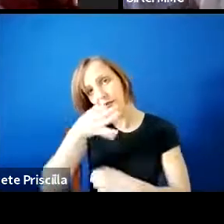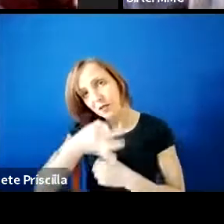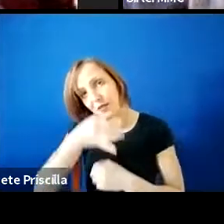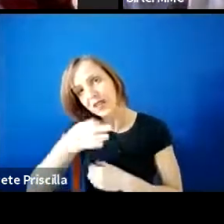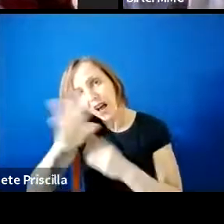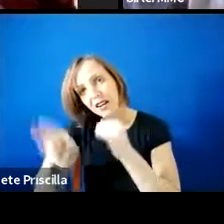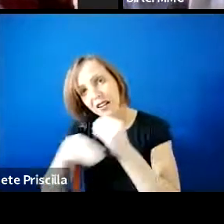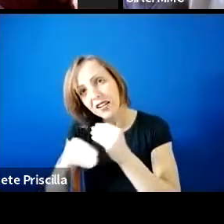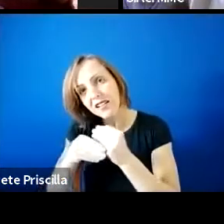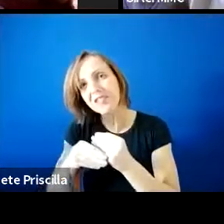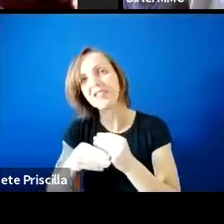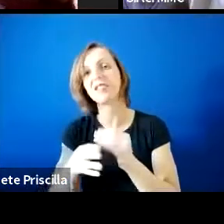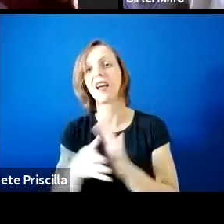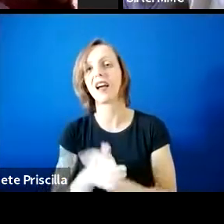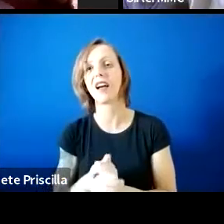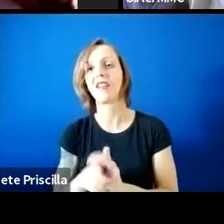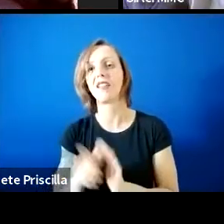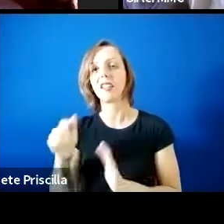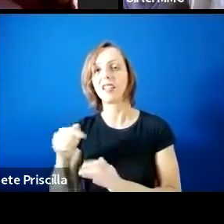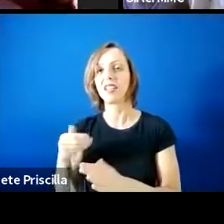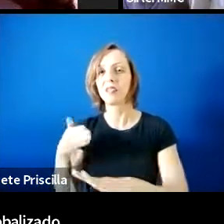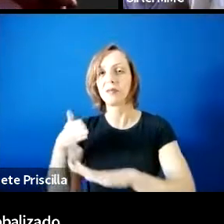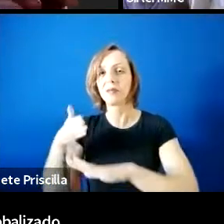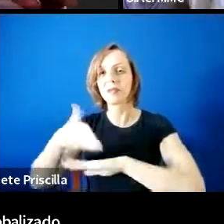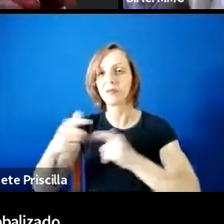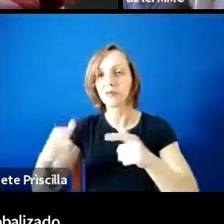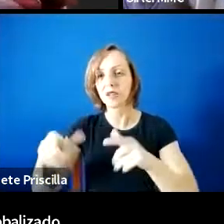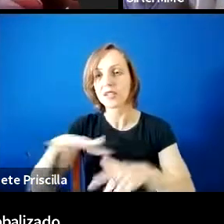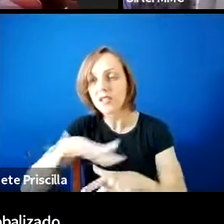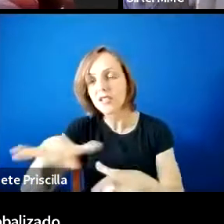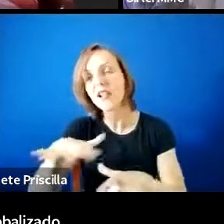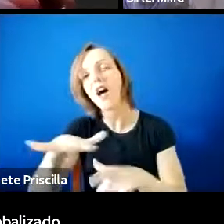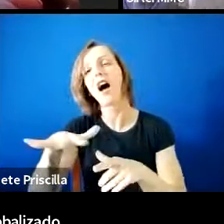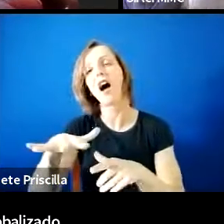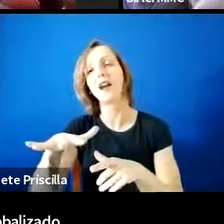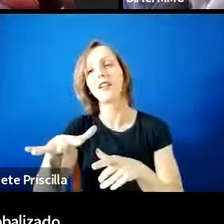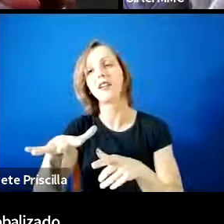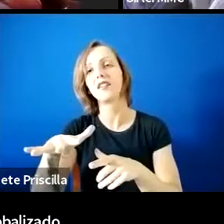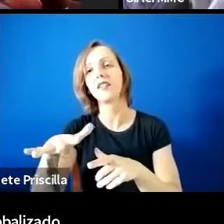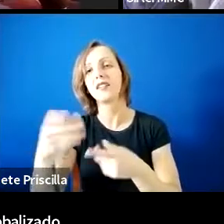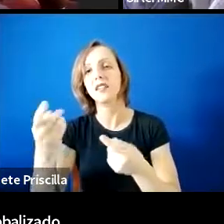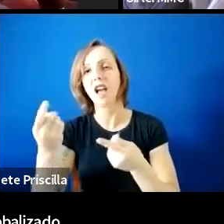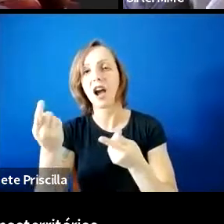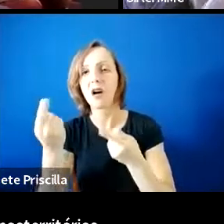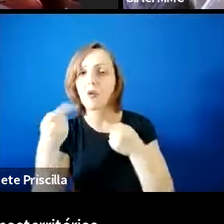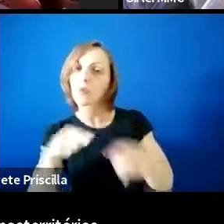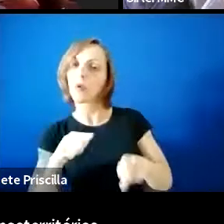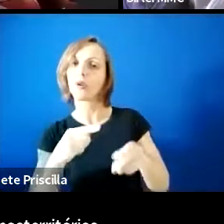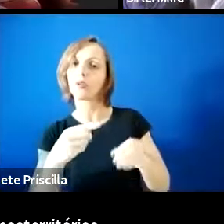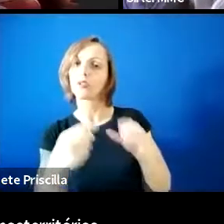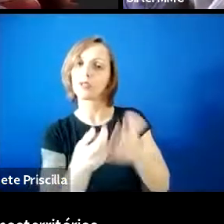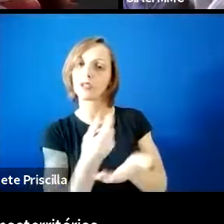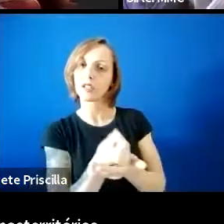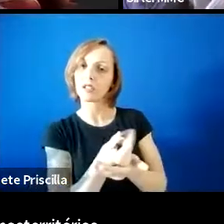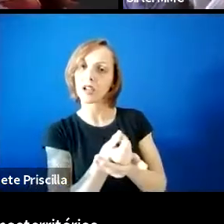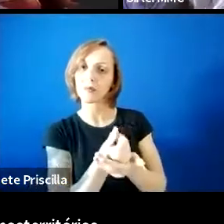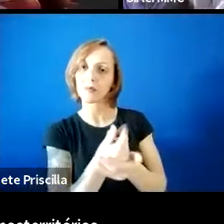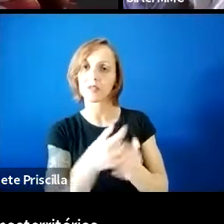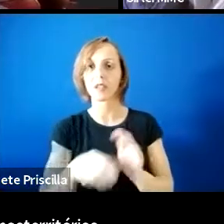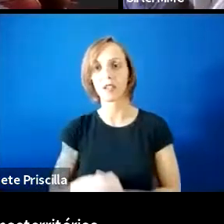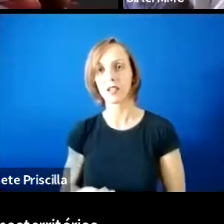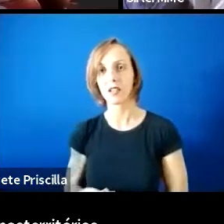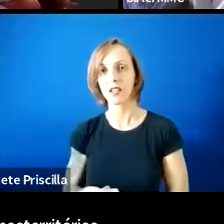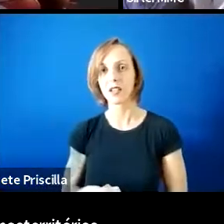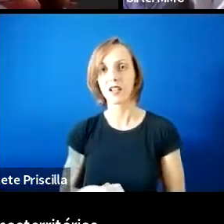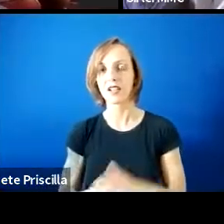campesinato, né, que atua nos territórios e atua também contra o capitalismo transnacional, as grandes